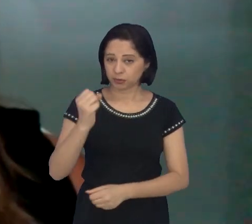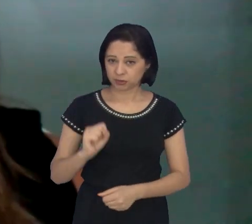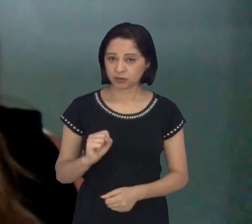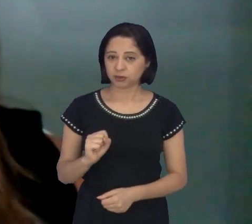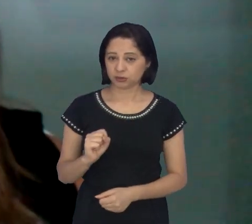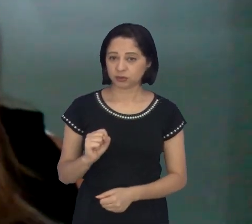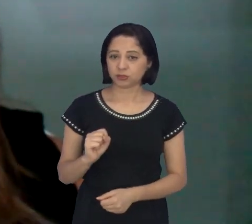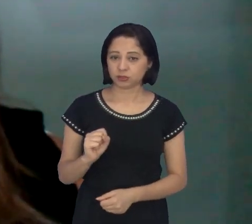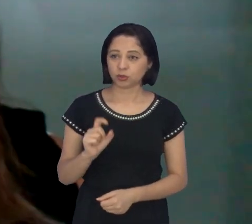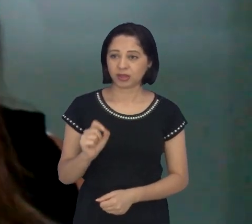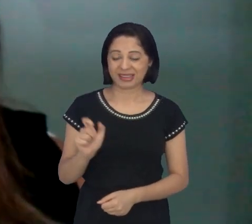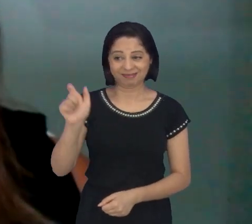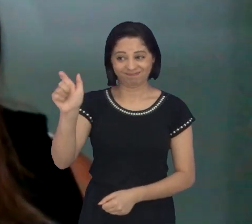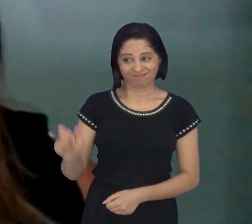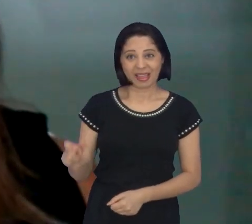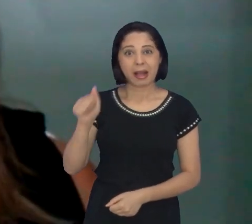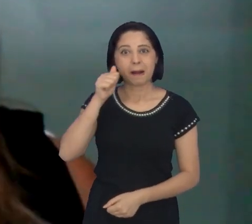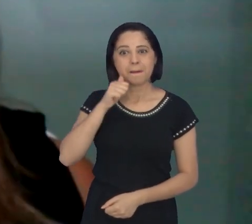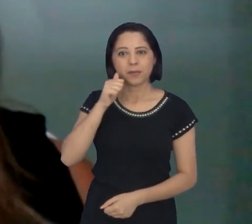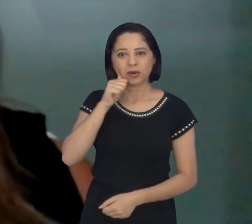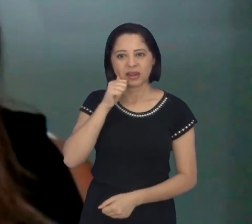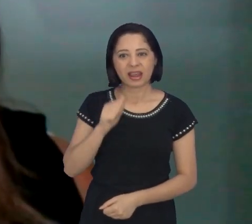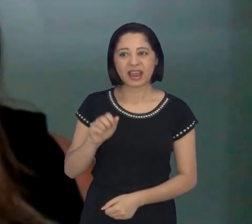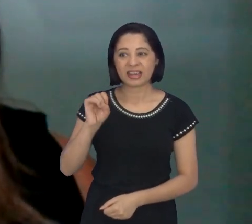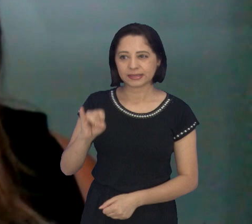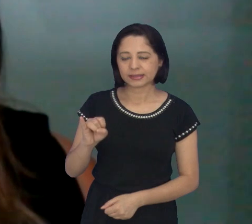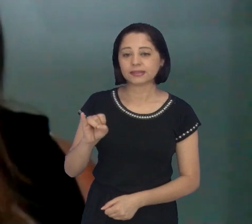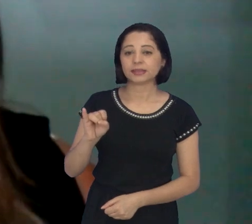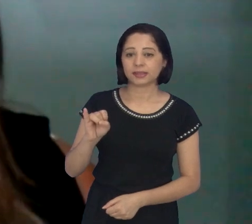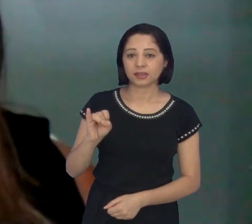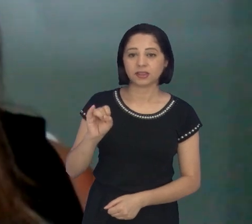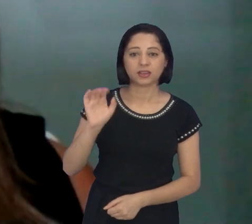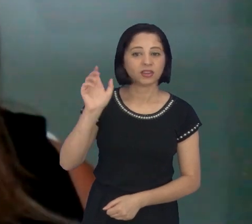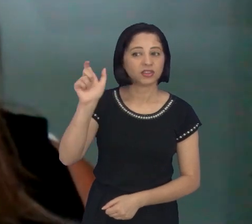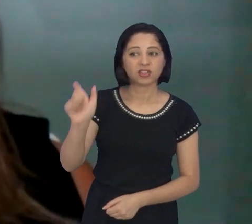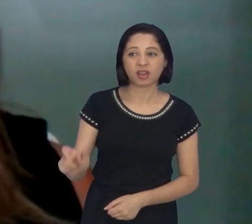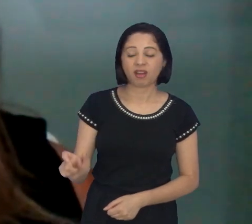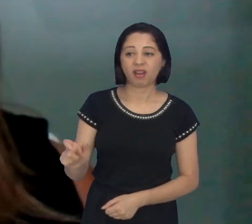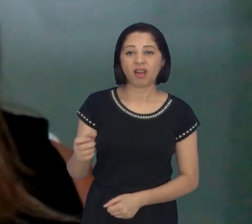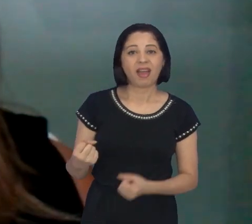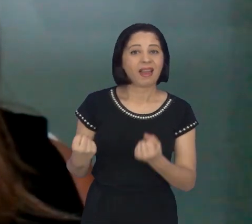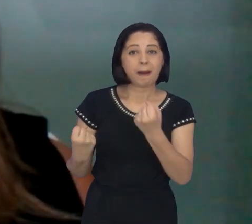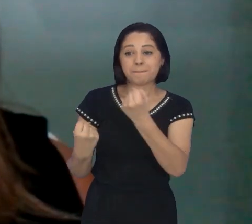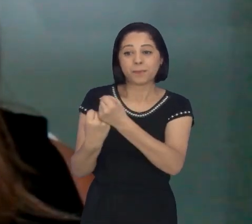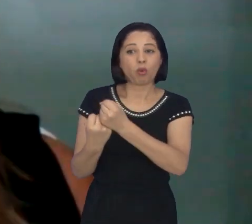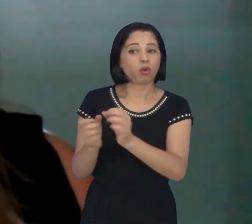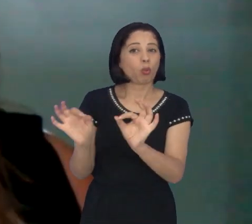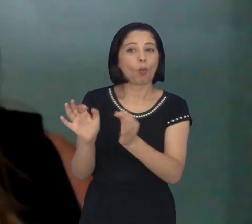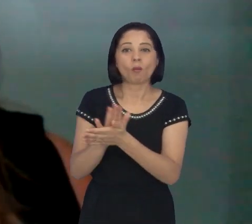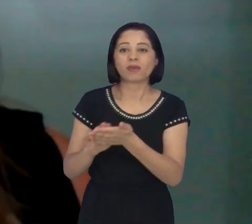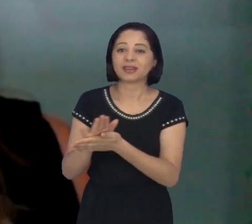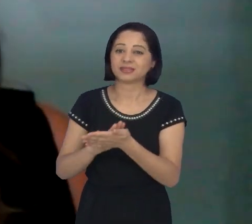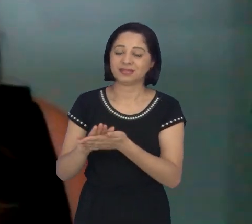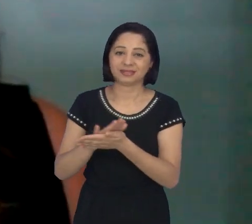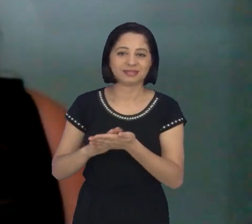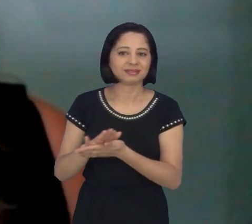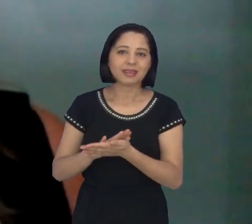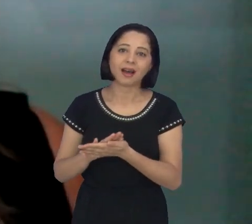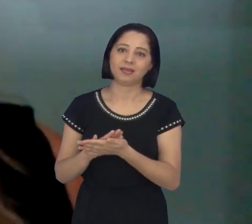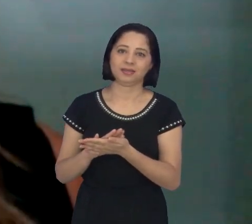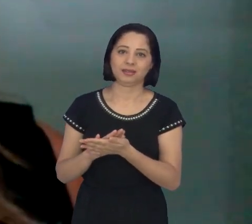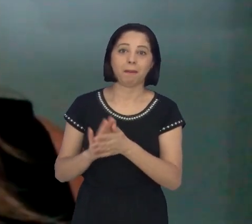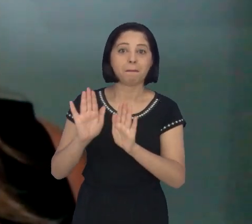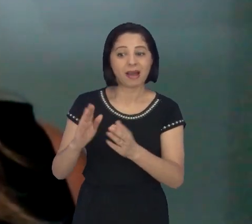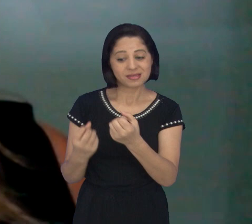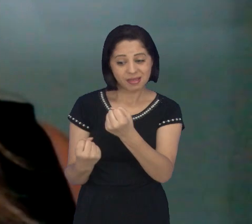que essa mulher, muitas vezes, quando ela está nessa condição, ela está sem rede de apoio, o que é muito